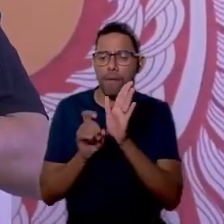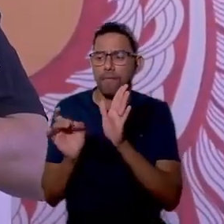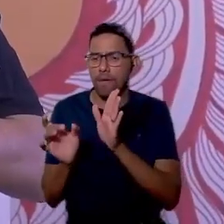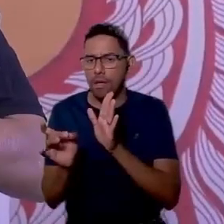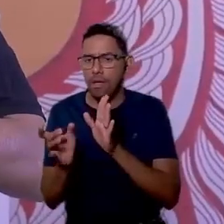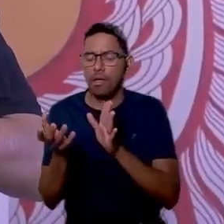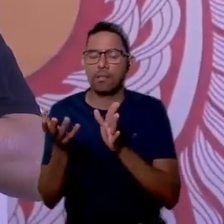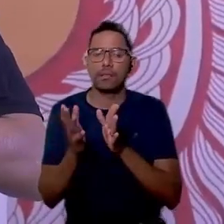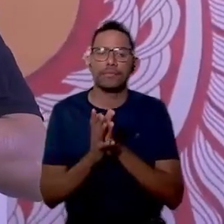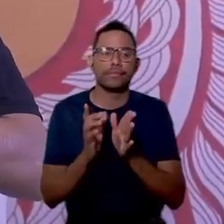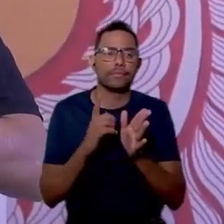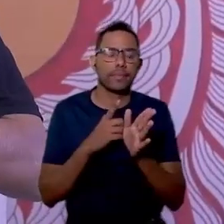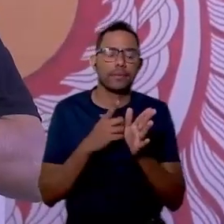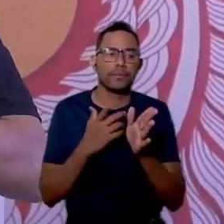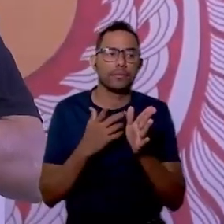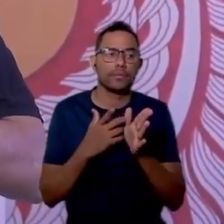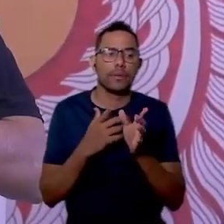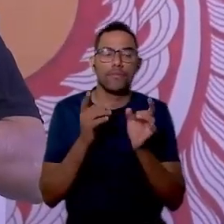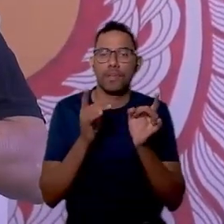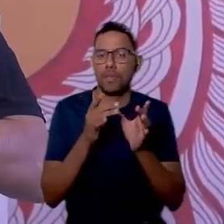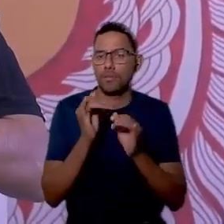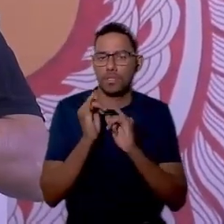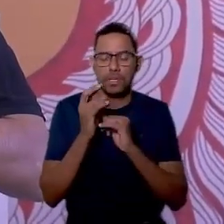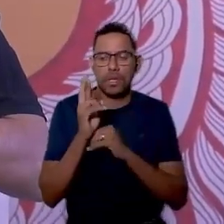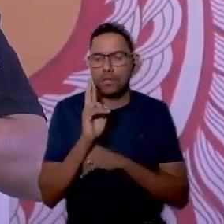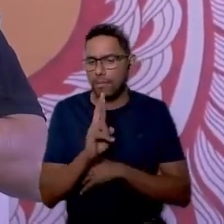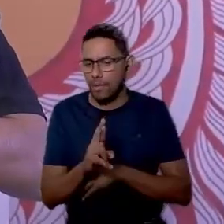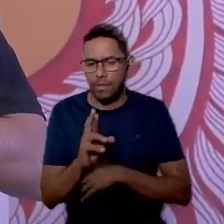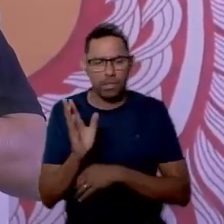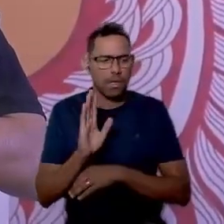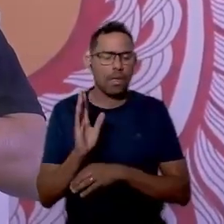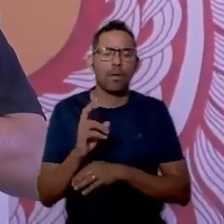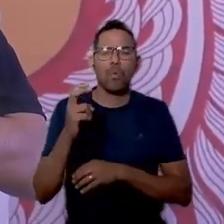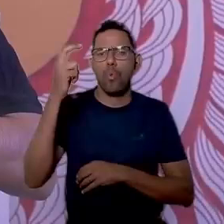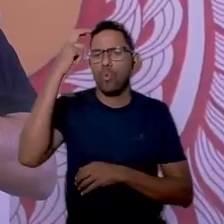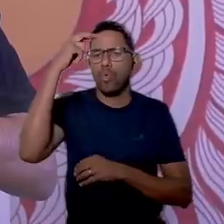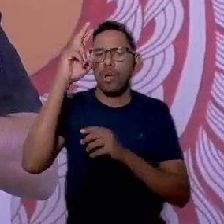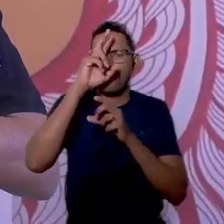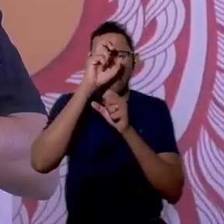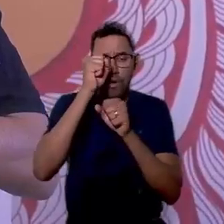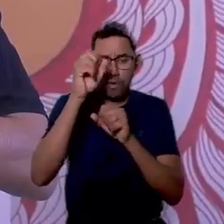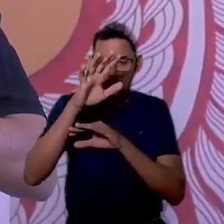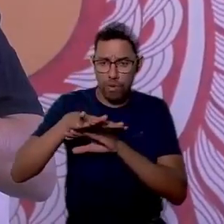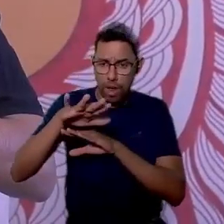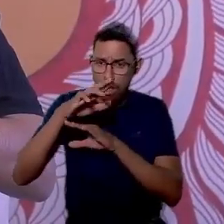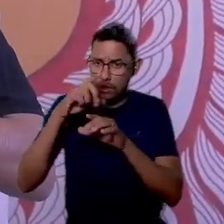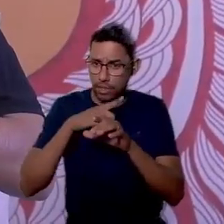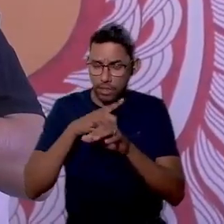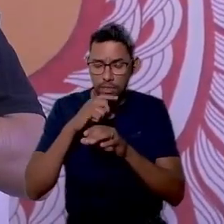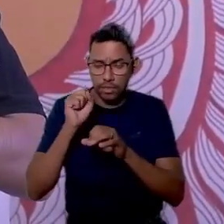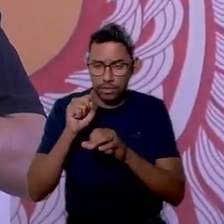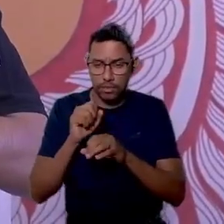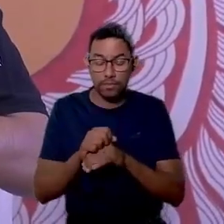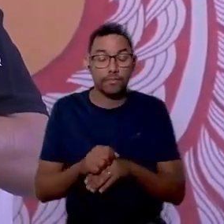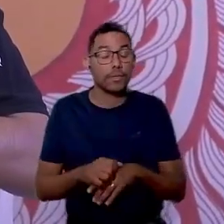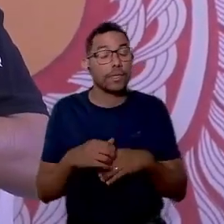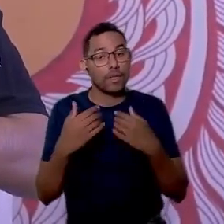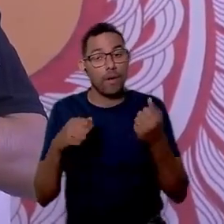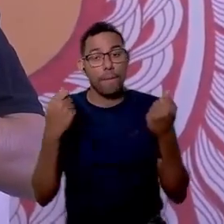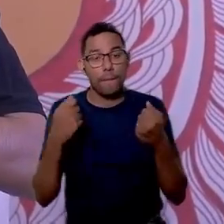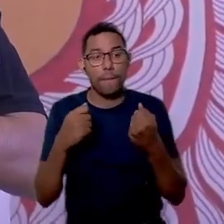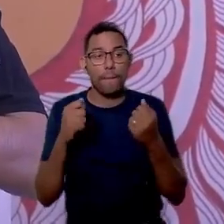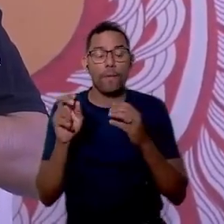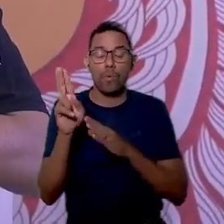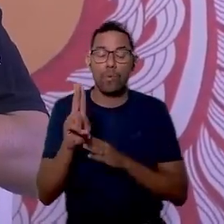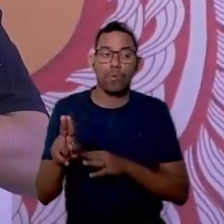gente vendeu isso dizendo que não, que favela tem cultura potente dentro desses territórios. E que a gente precisa